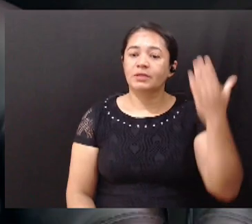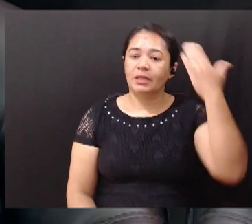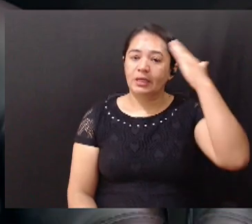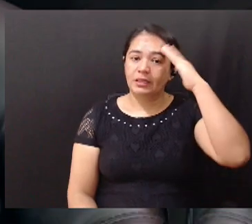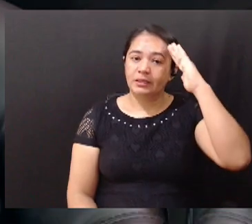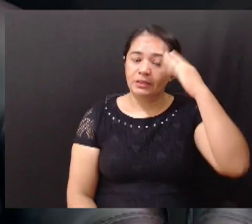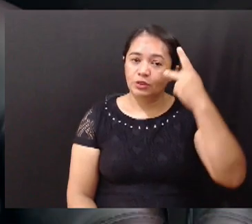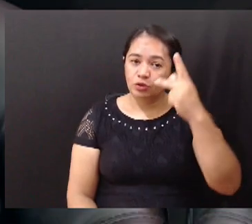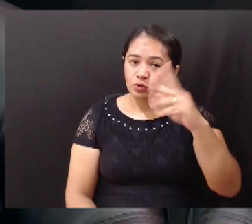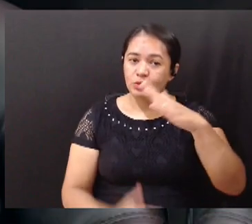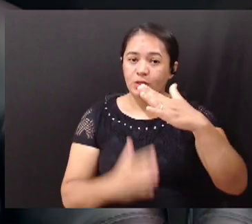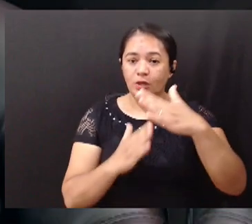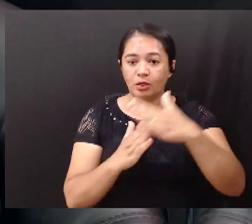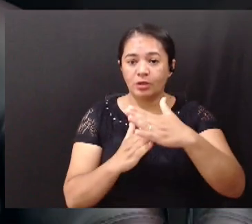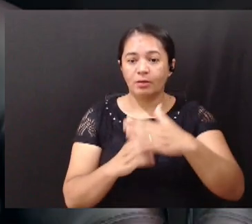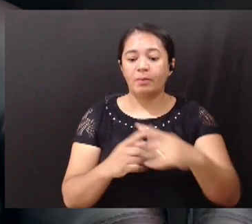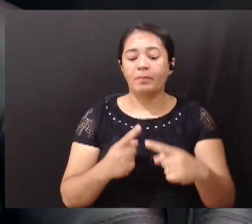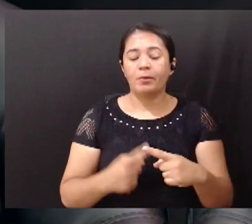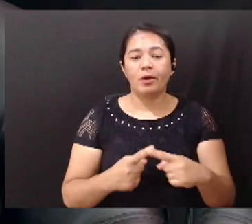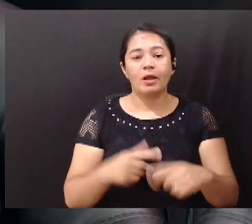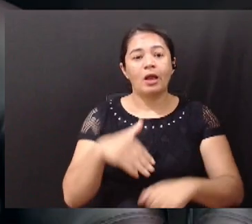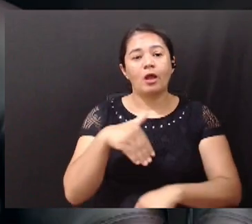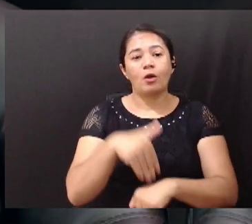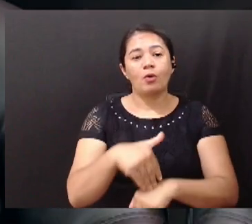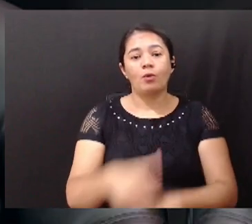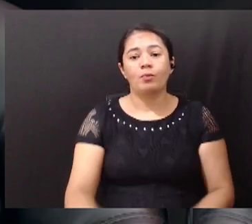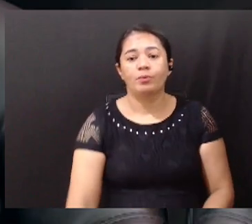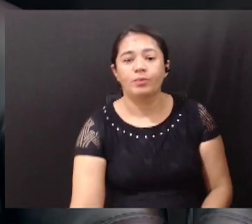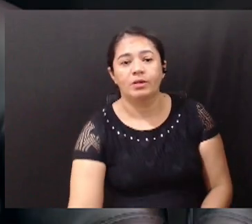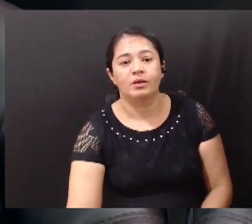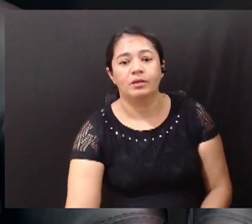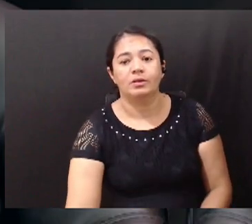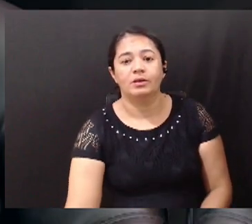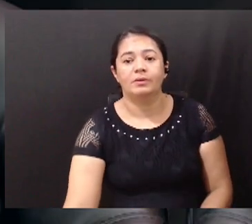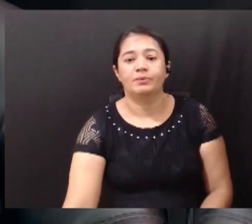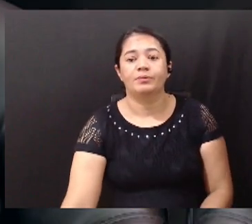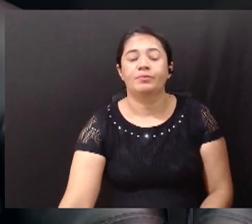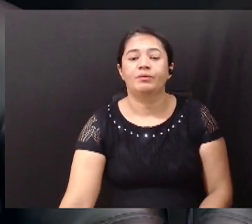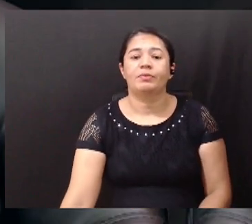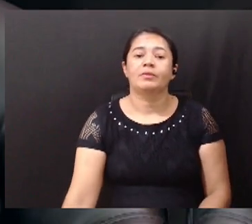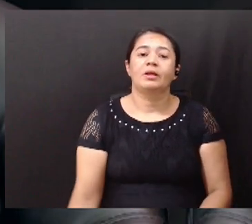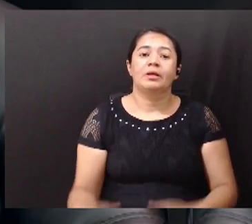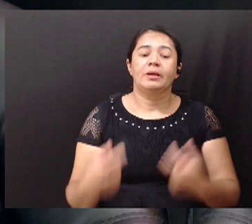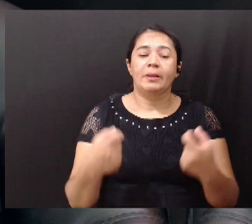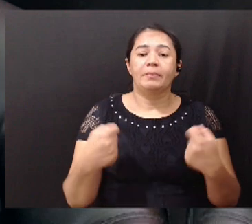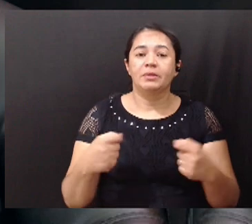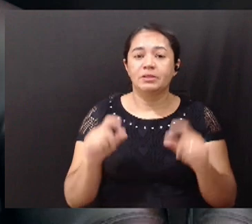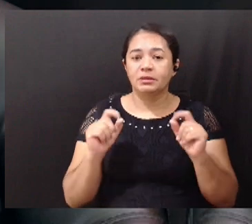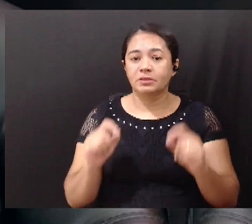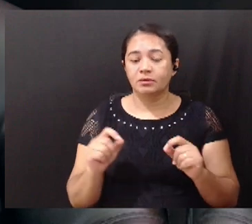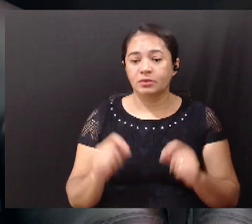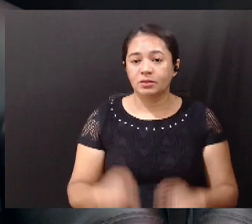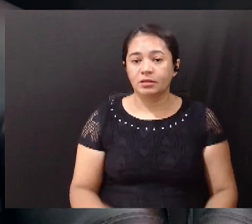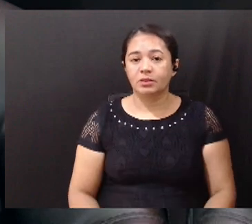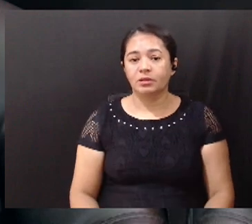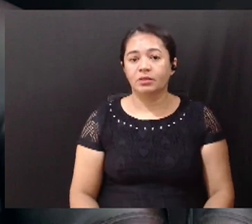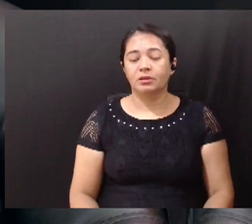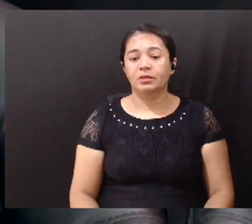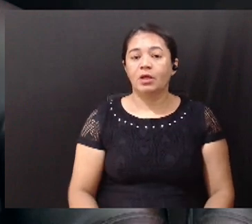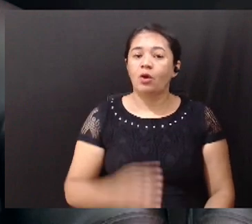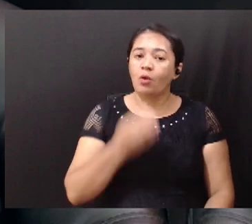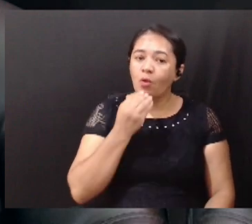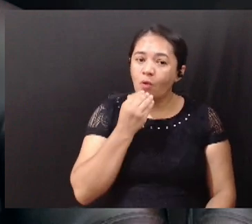essa culpa, ela precisa vir numa outra perspectiva, né, dando para você a oportunidade de